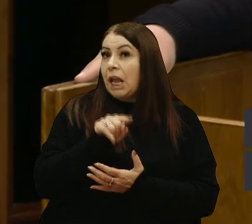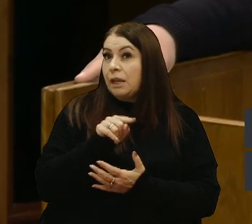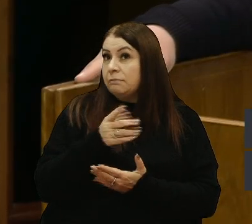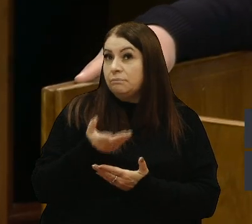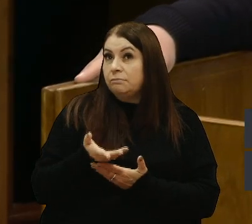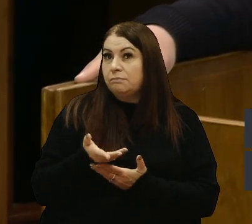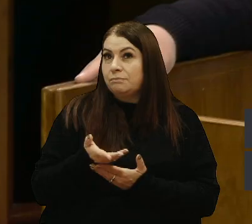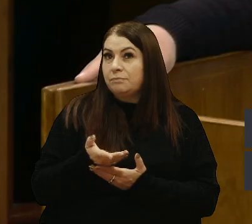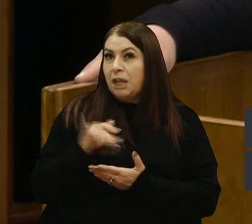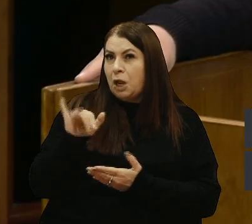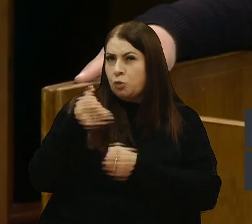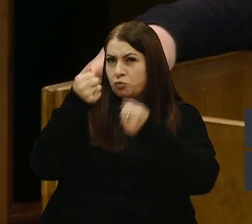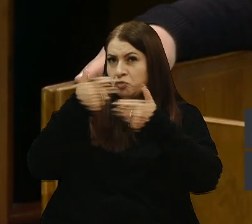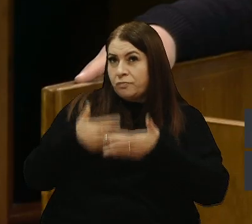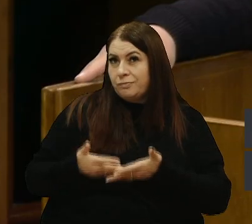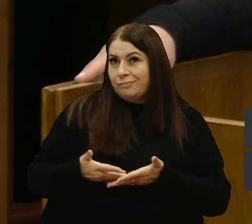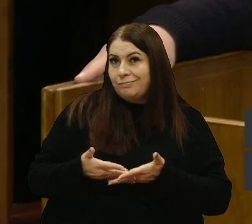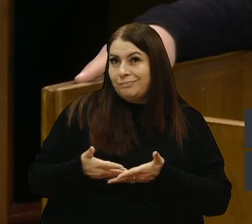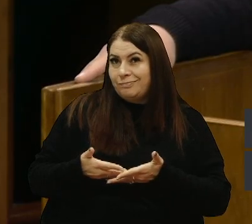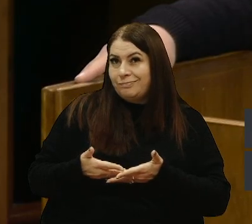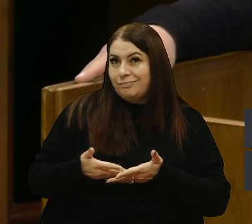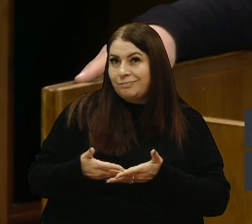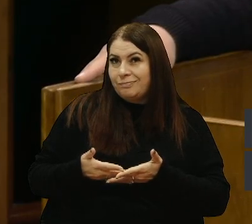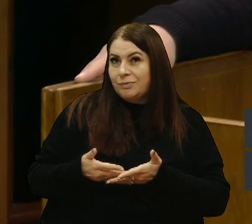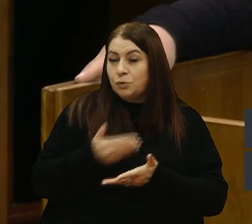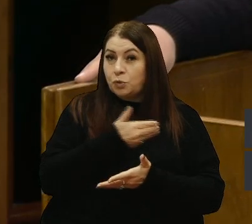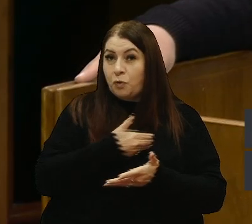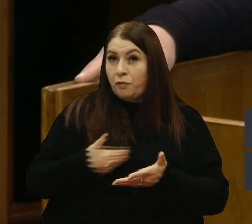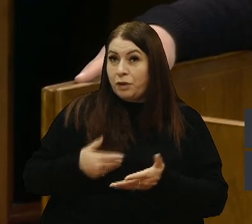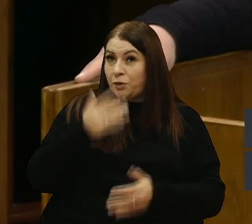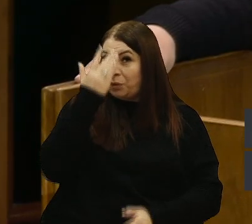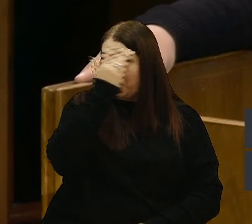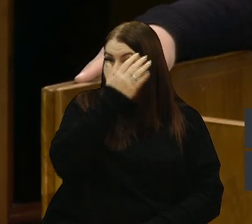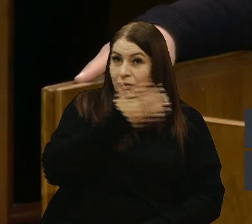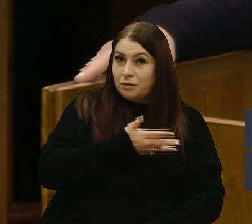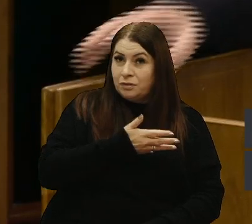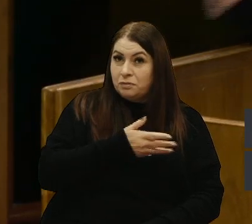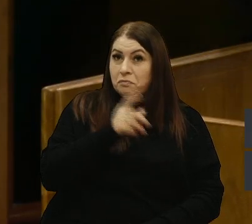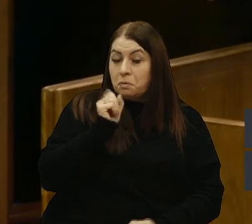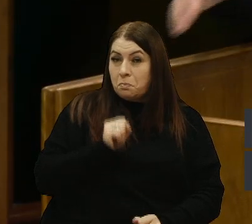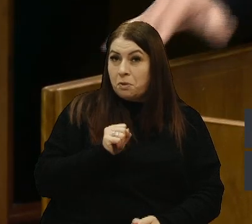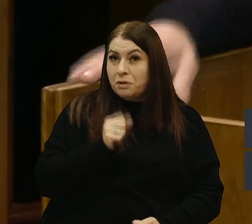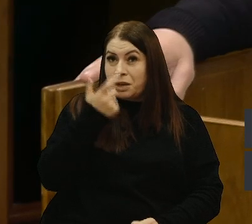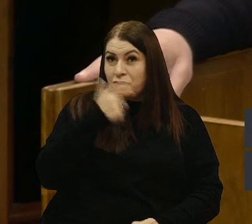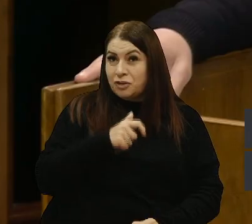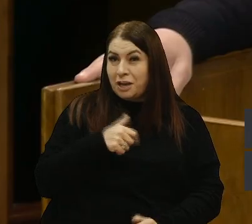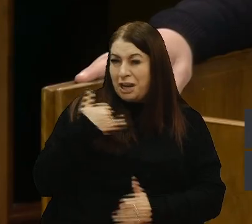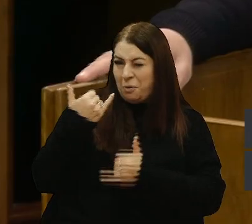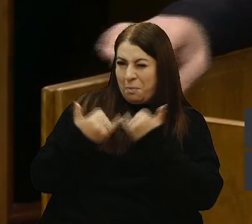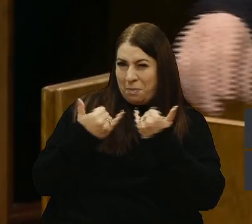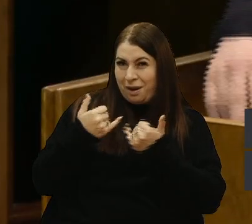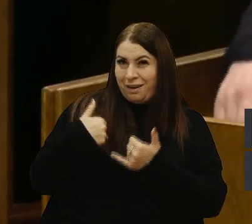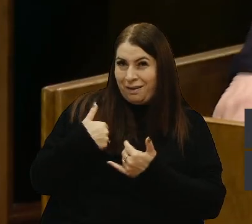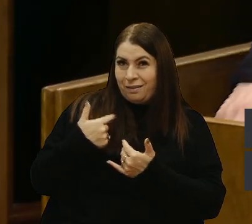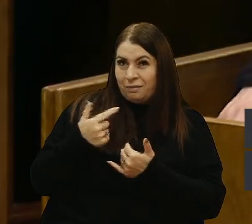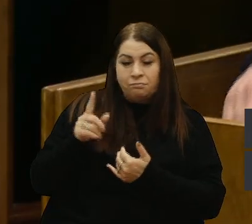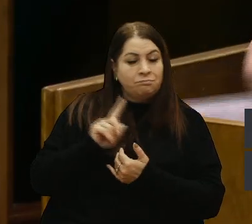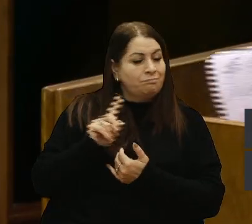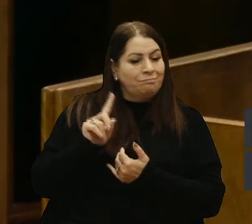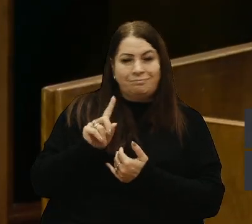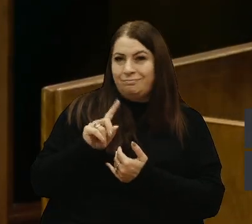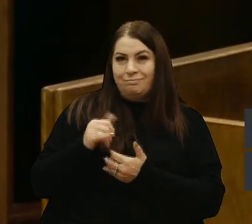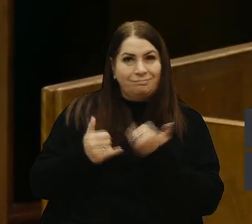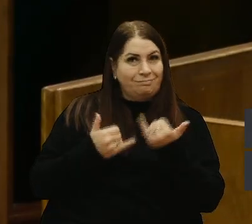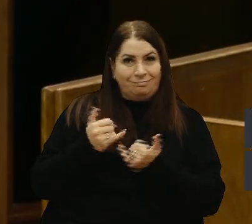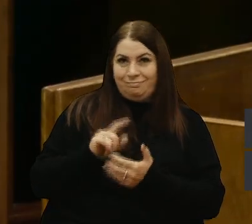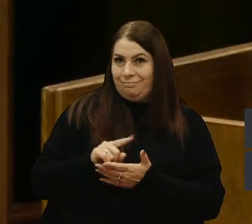essa é a justificativa do governo Adiló. Você pode até achar que eu estou brincando, mas não estou